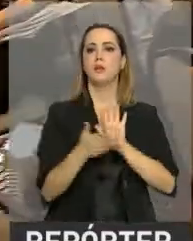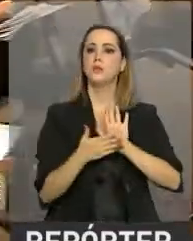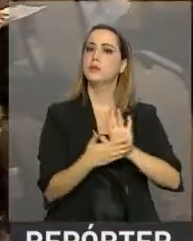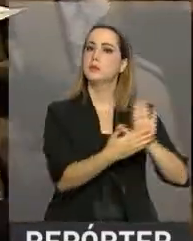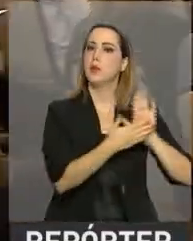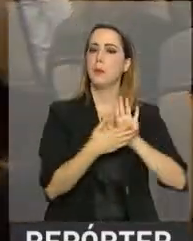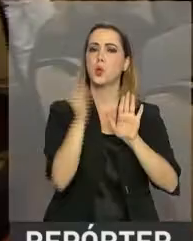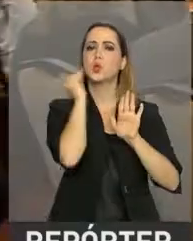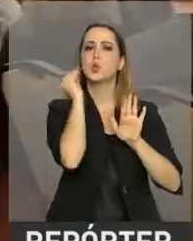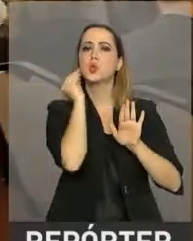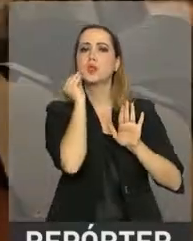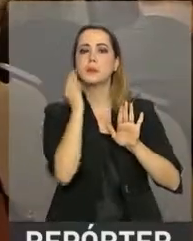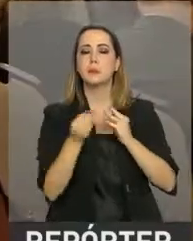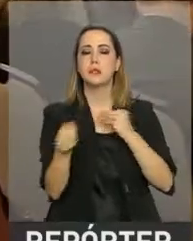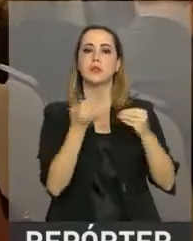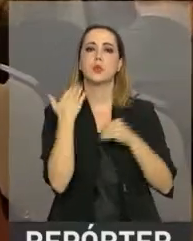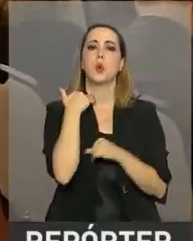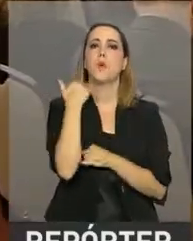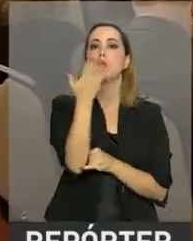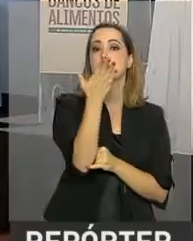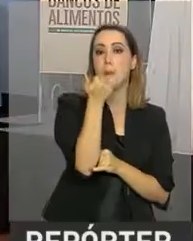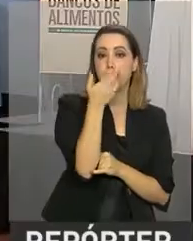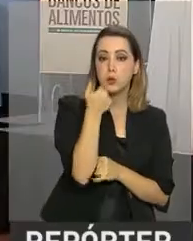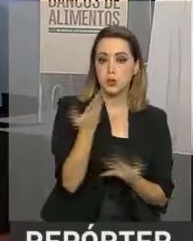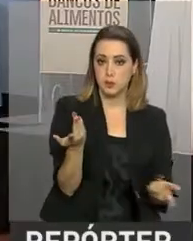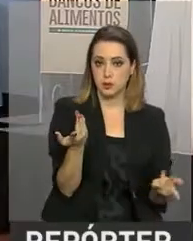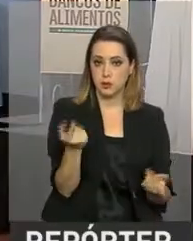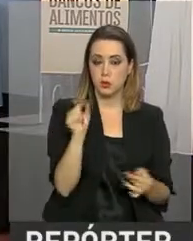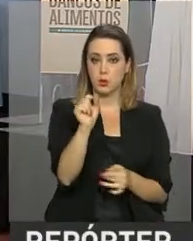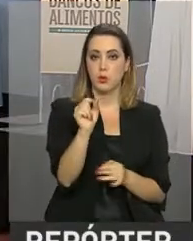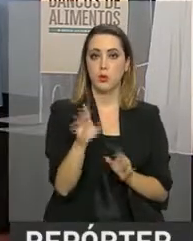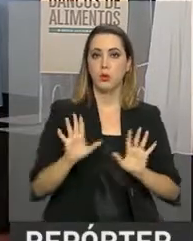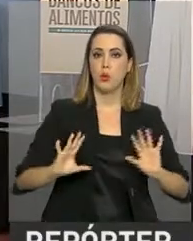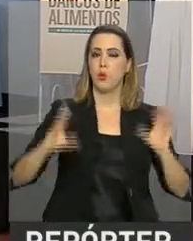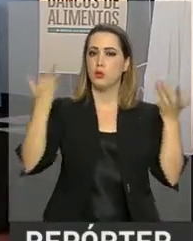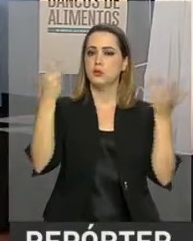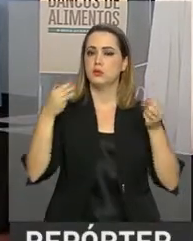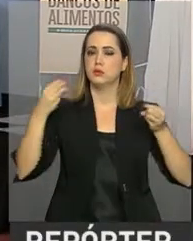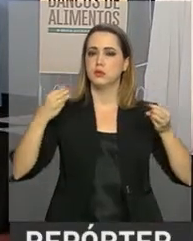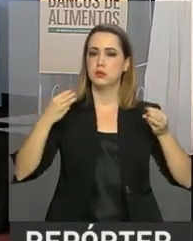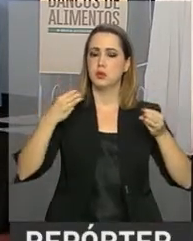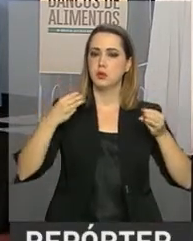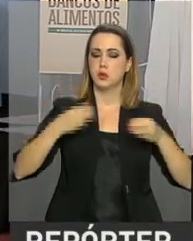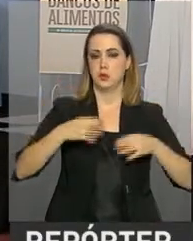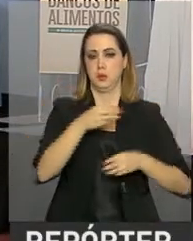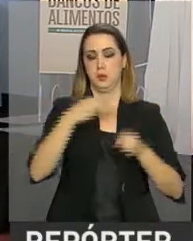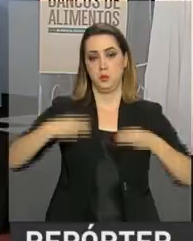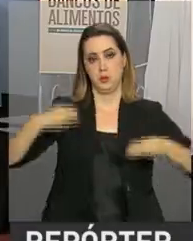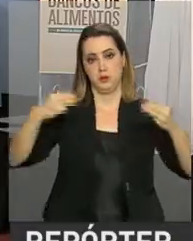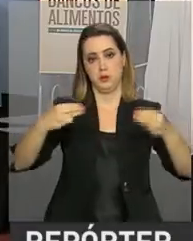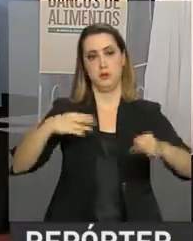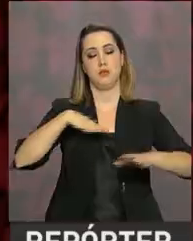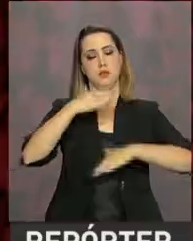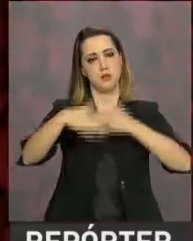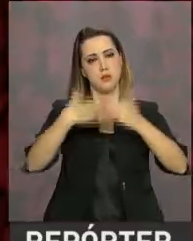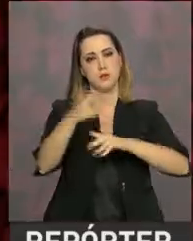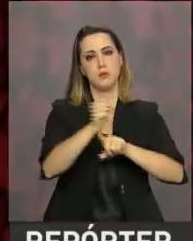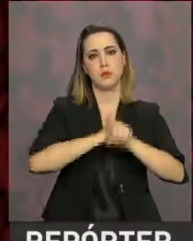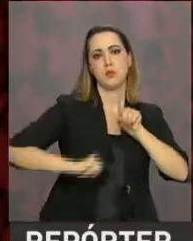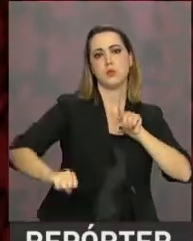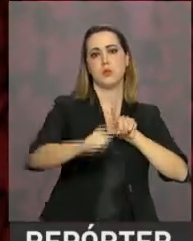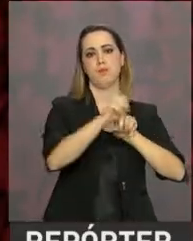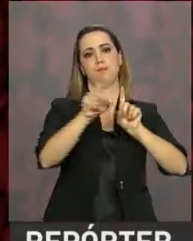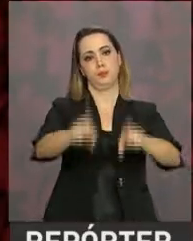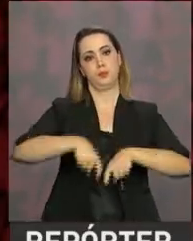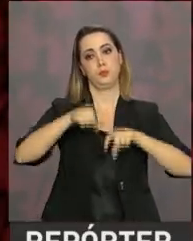de experiências de bancos de alimentos em brasília o evento do ministério do desenvolvimento social e agrário busca